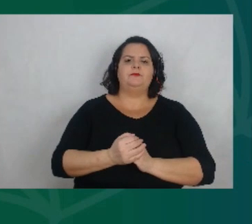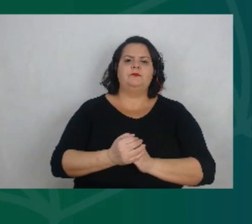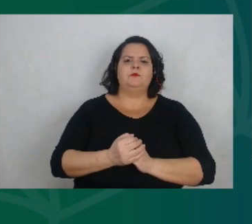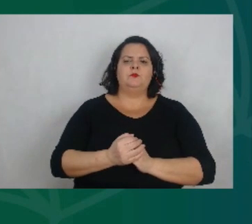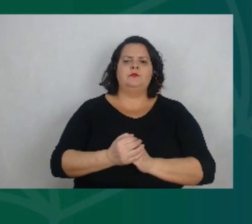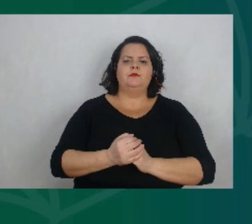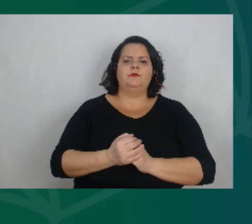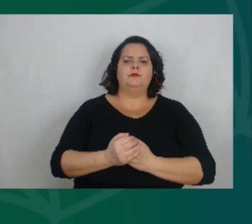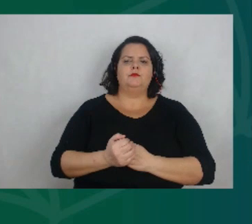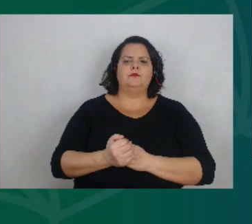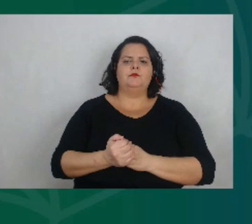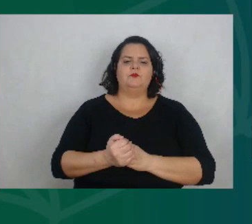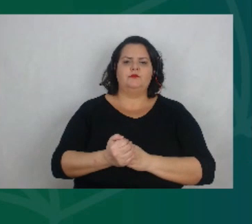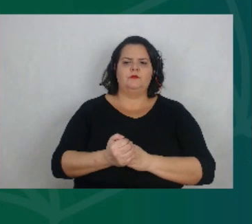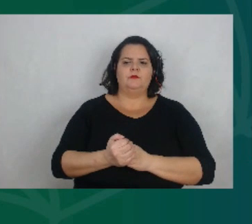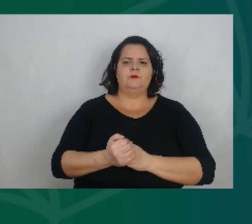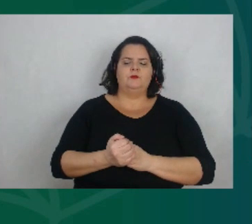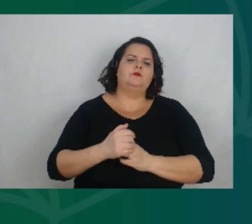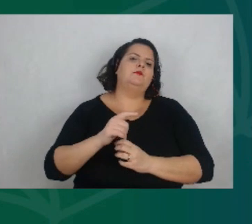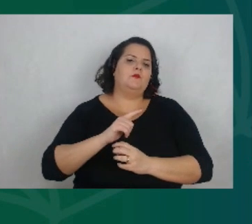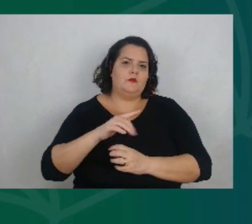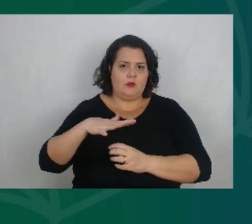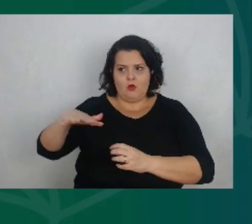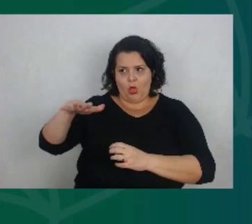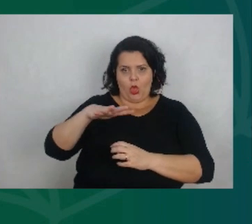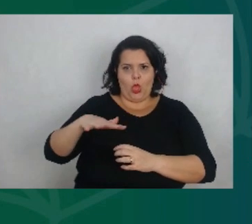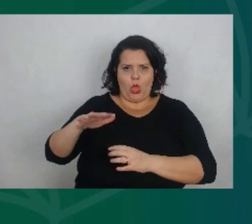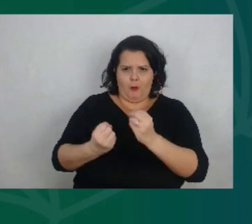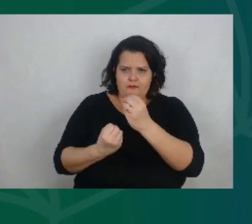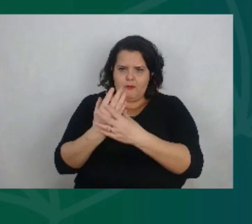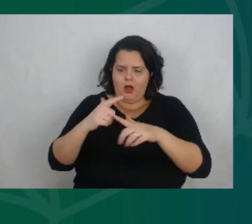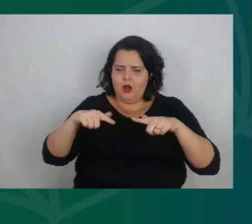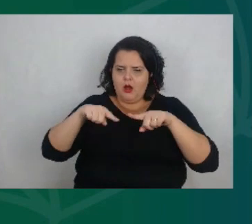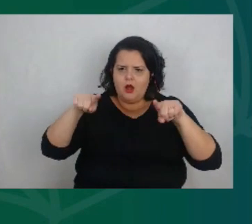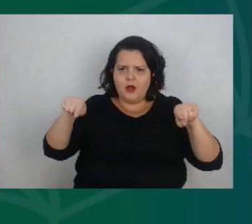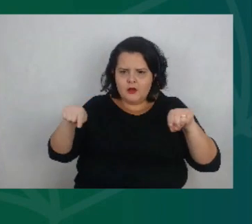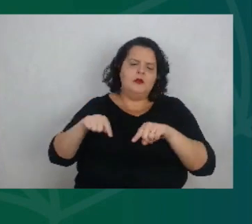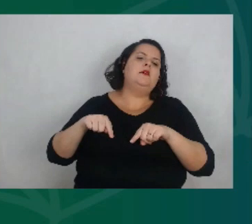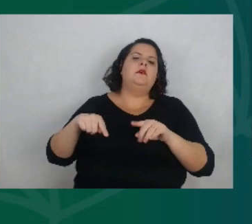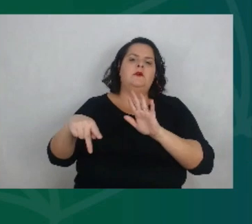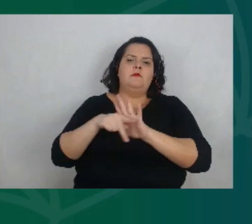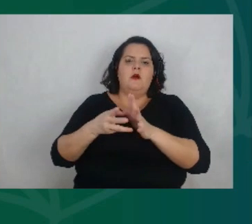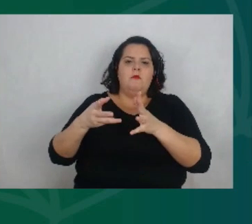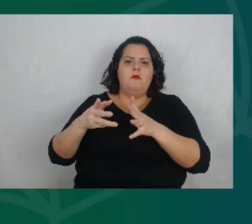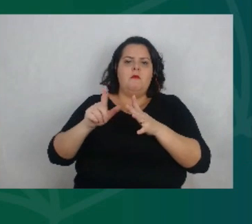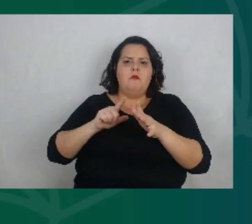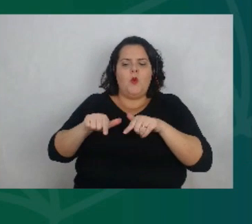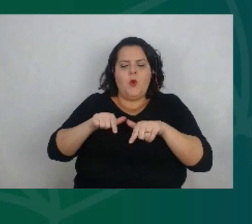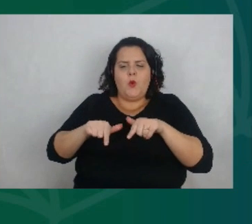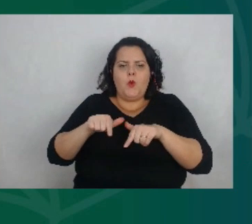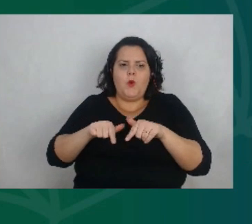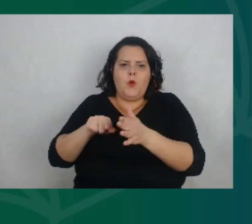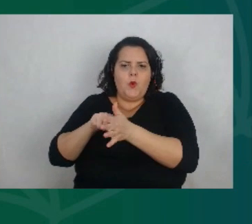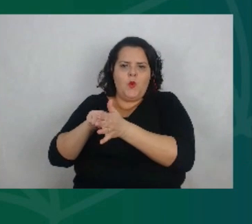Né? Foi construído um centro aqui, né, para sediar, para